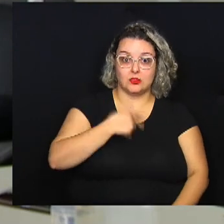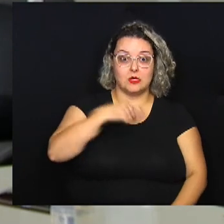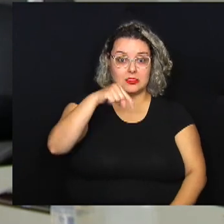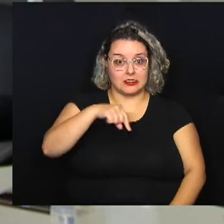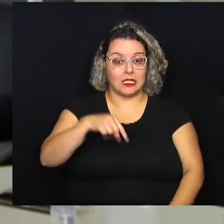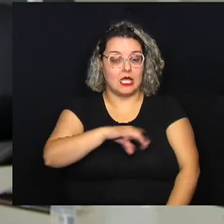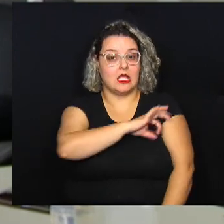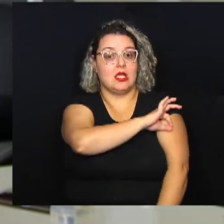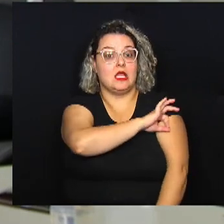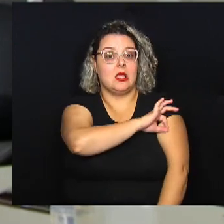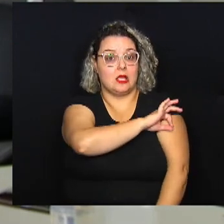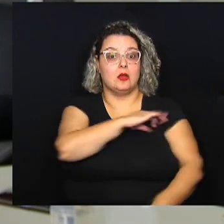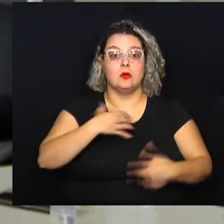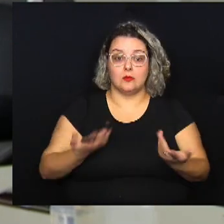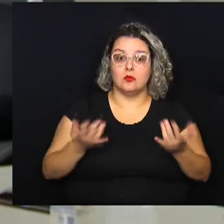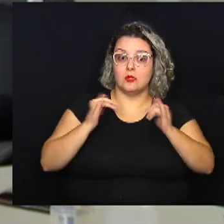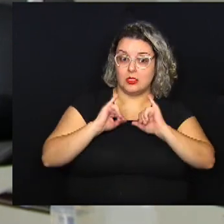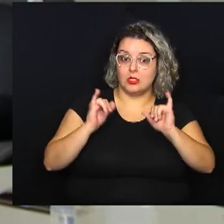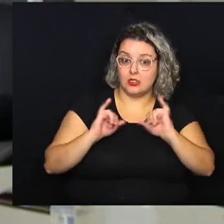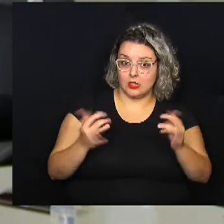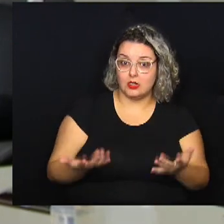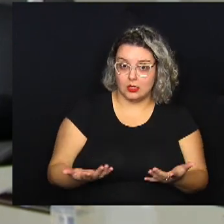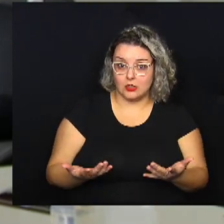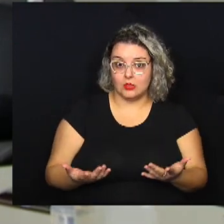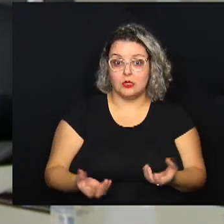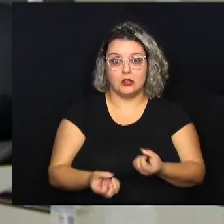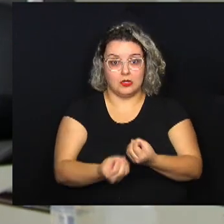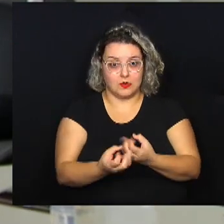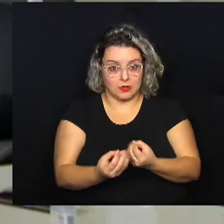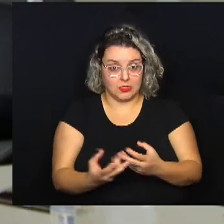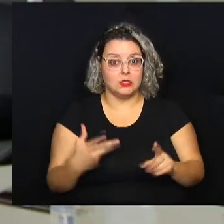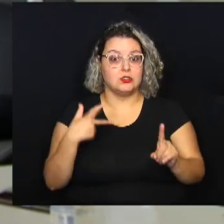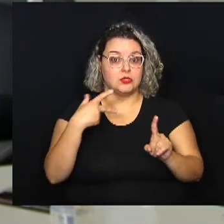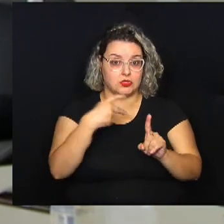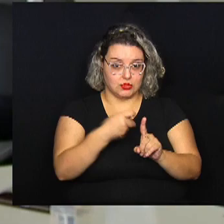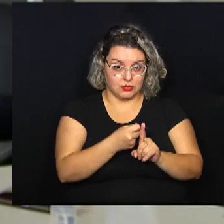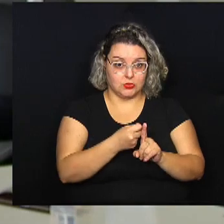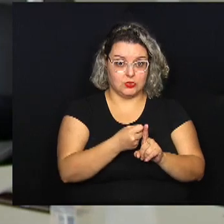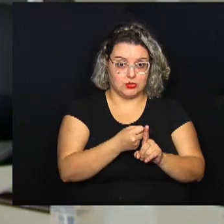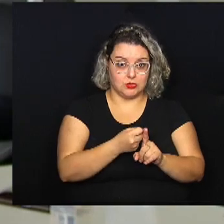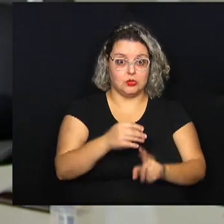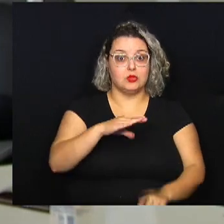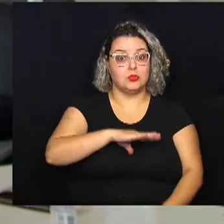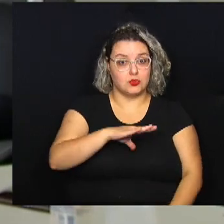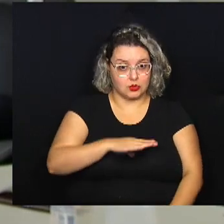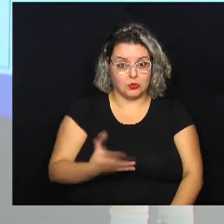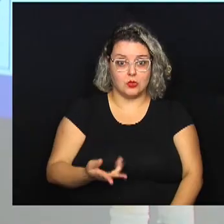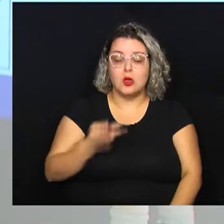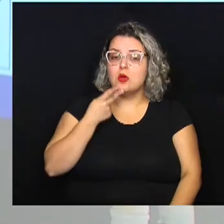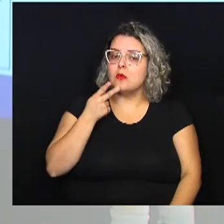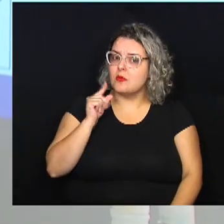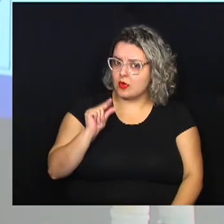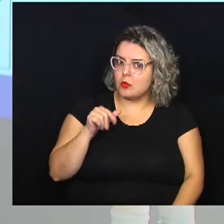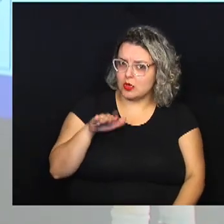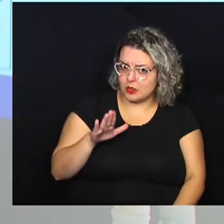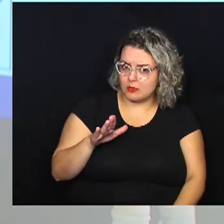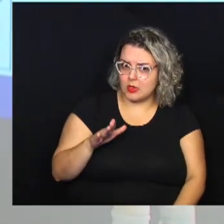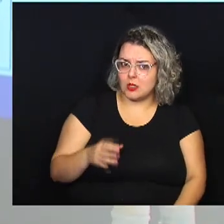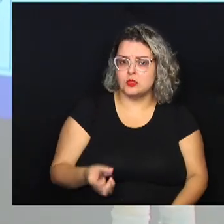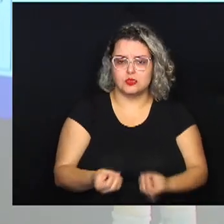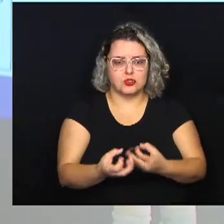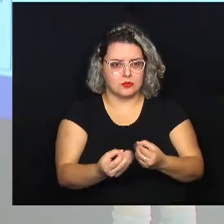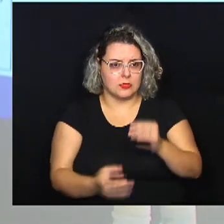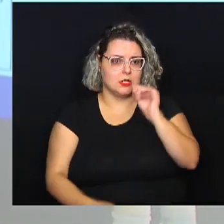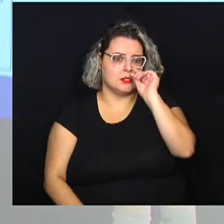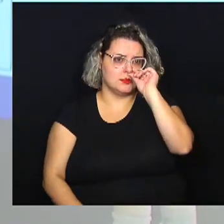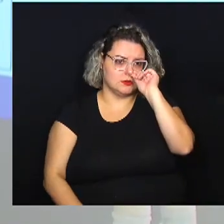Prefeitura, onde foi divulgados dados da vacinação no município. Para falar um pouquinho mais sobre esses dados,